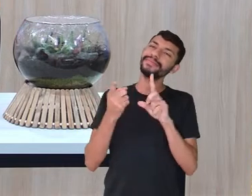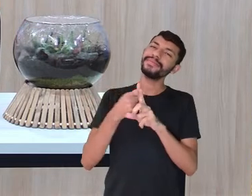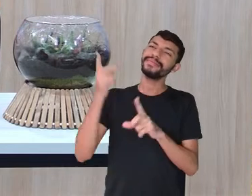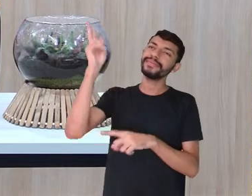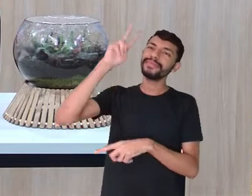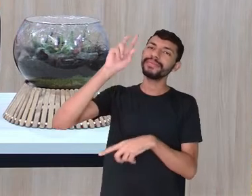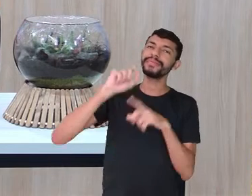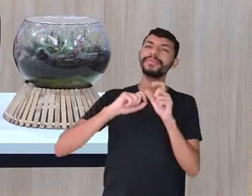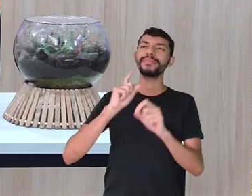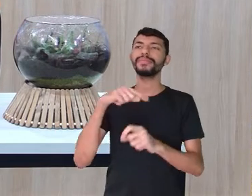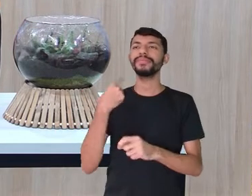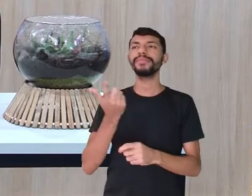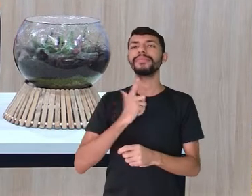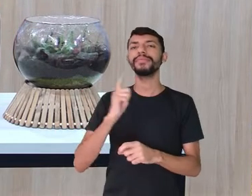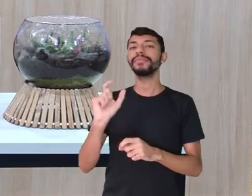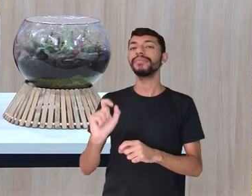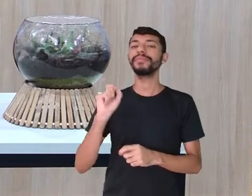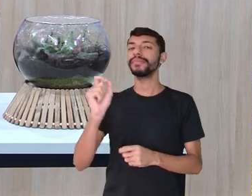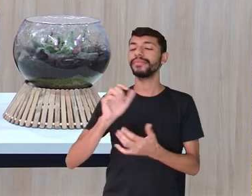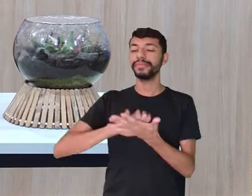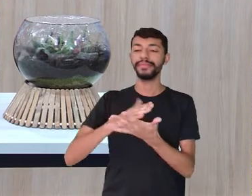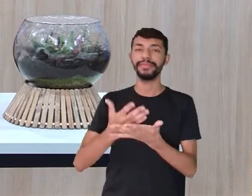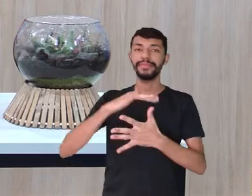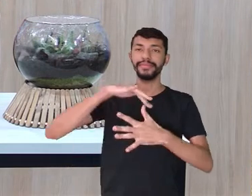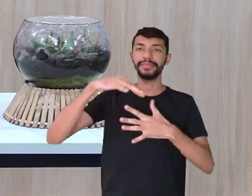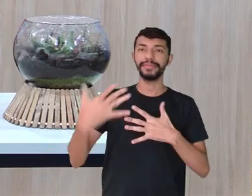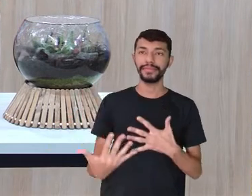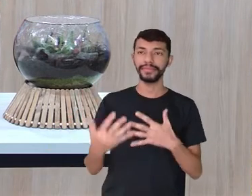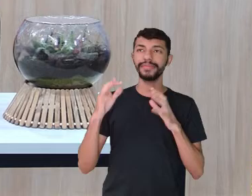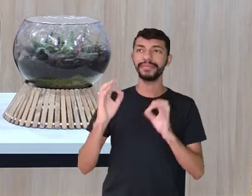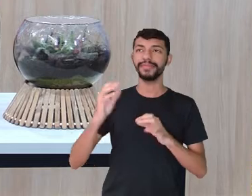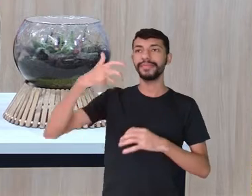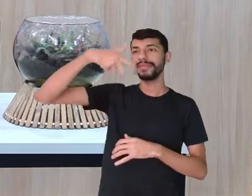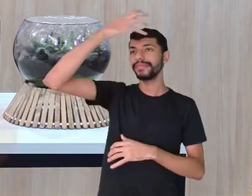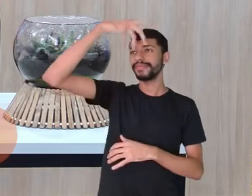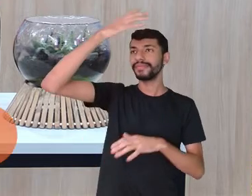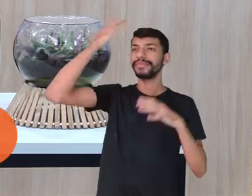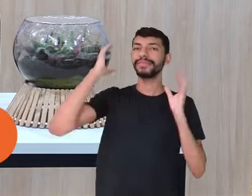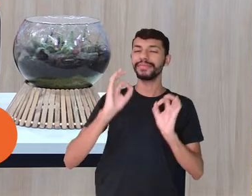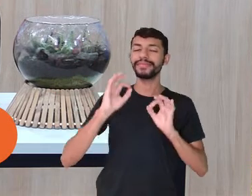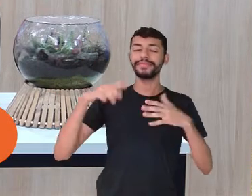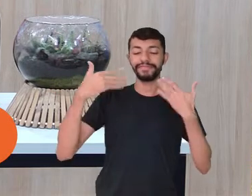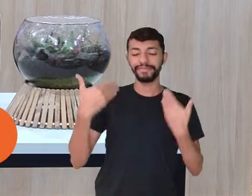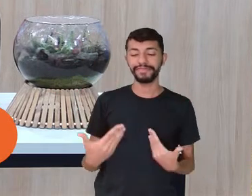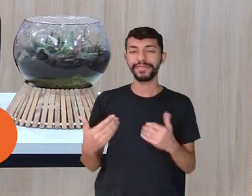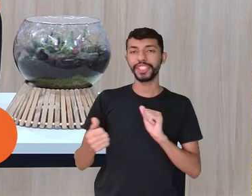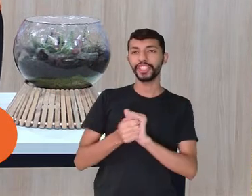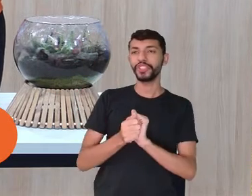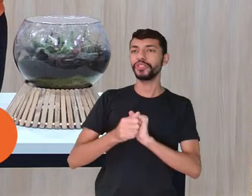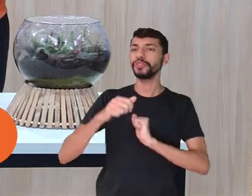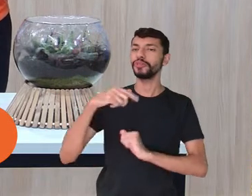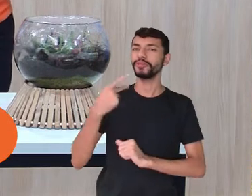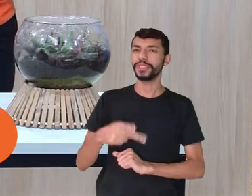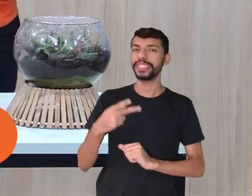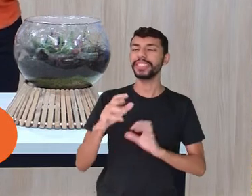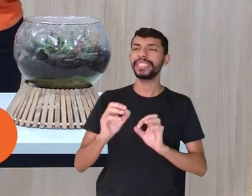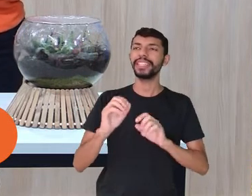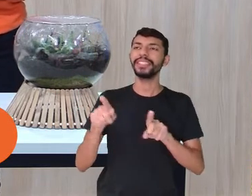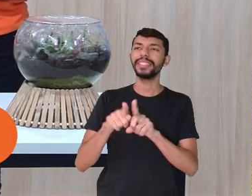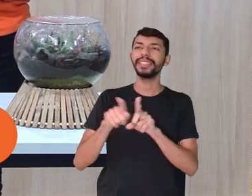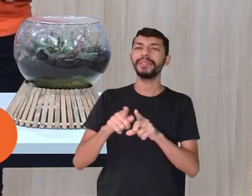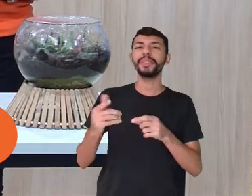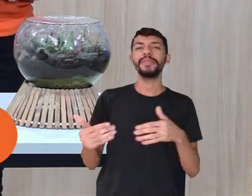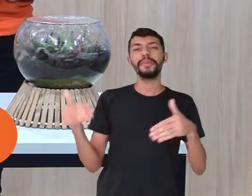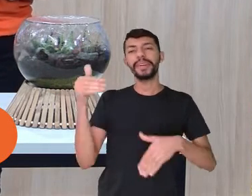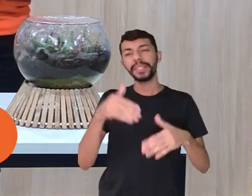nós temos aqui o nosso querido, nosso intérprete de Libras aí, Bruno, que está conosco hoje e vai conosco